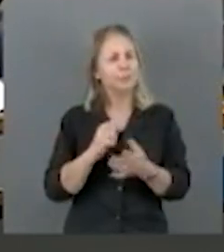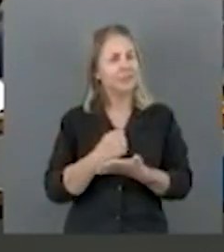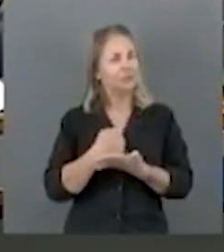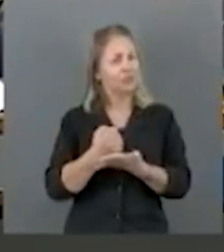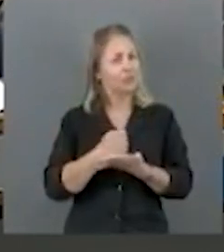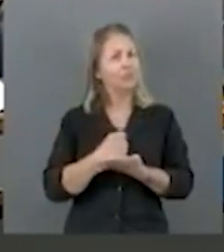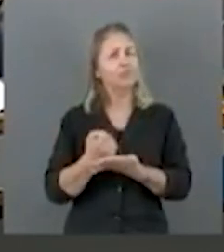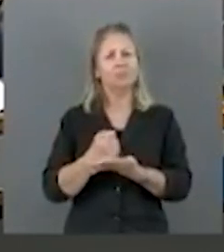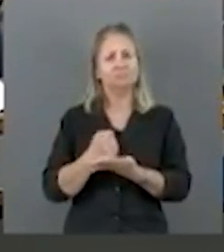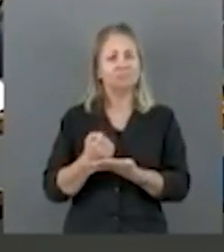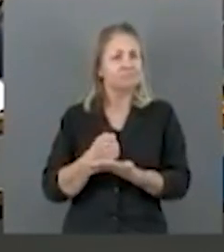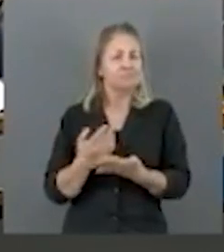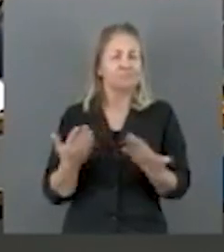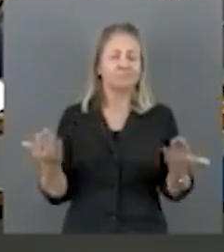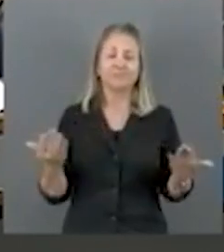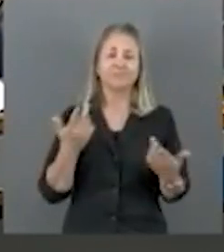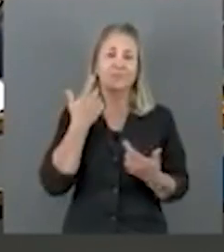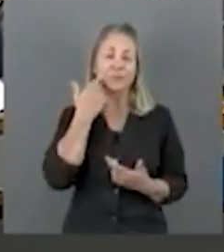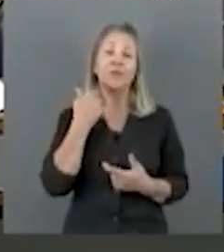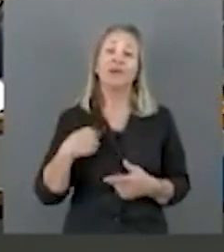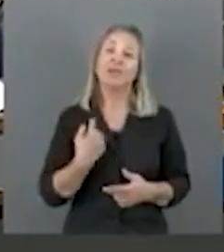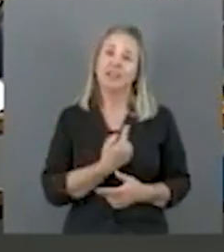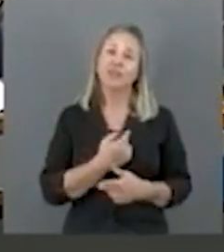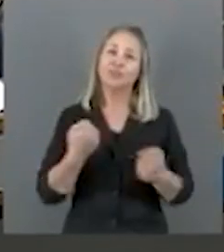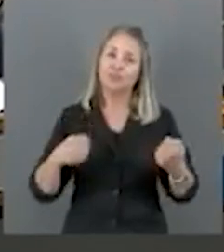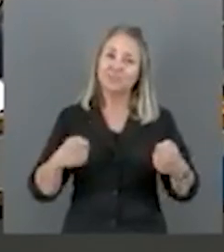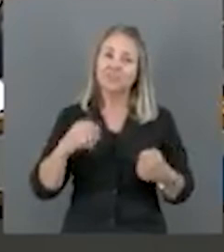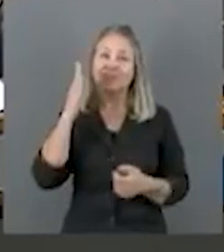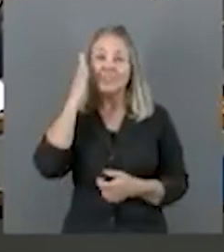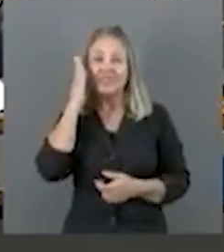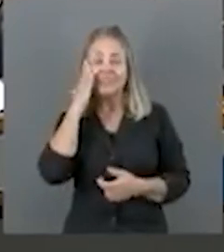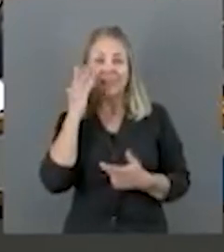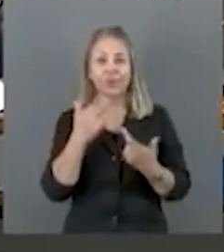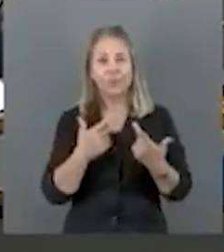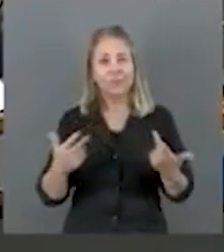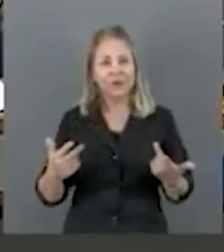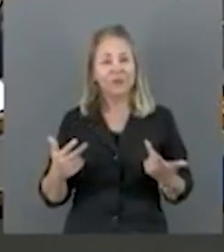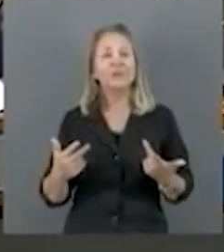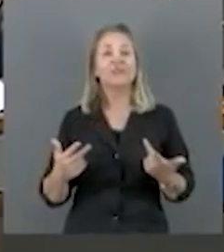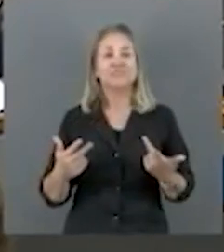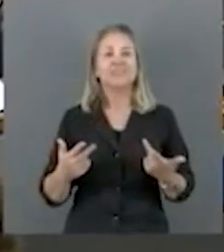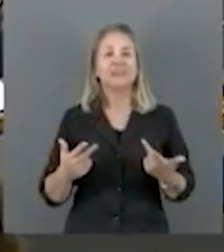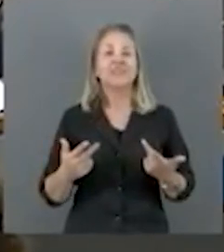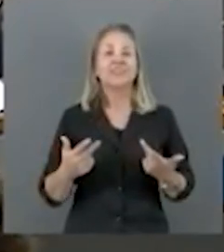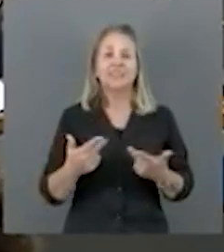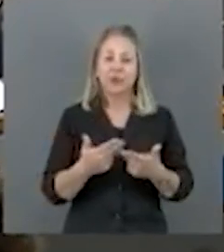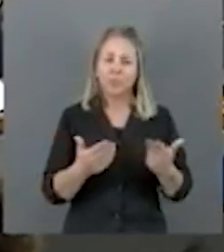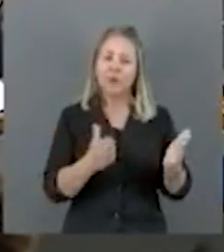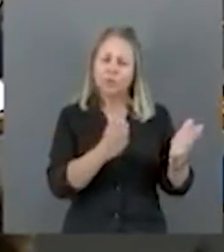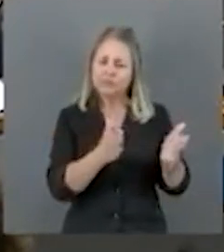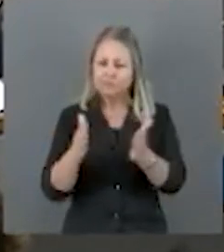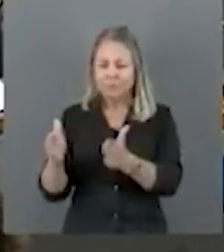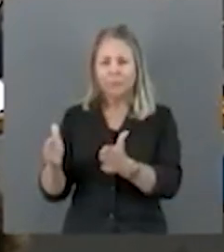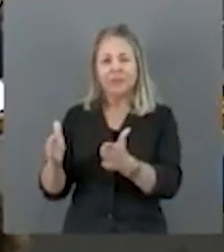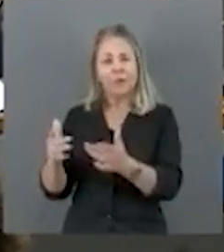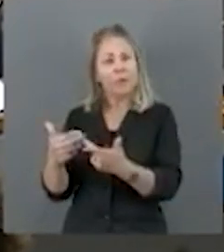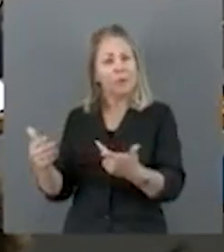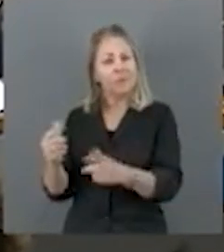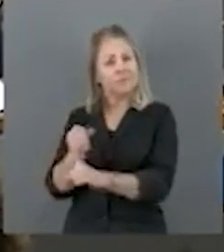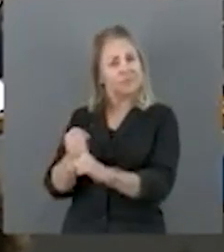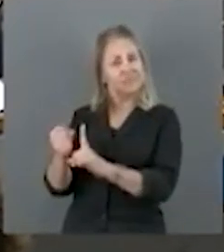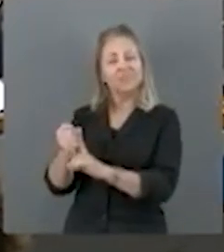Né? Então, a gente precisa entender isso como parte de uma indústria, entender também como parte de um fenômeno social.